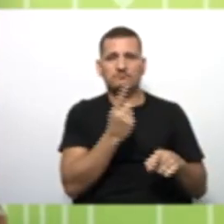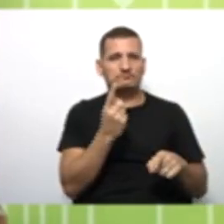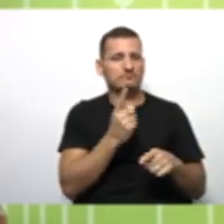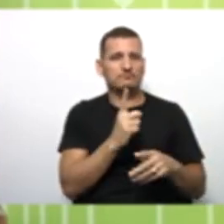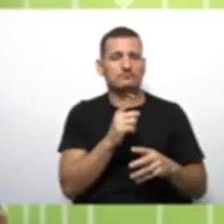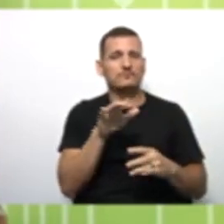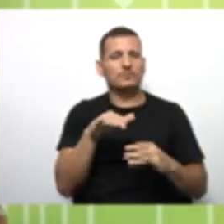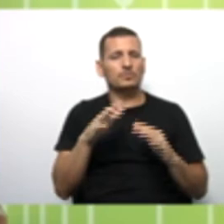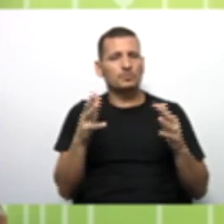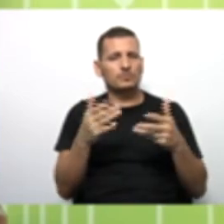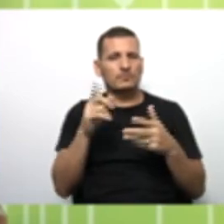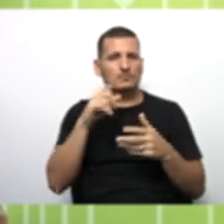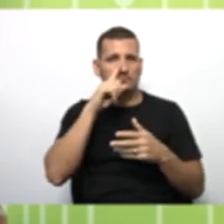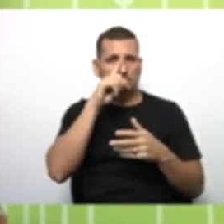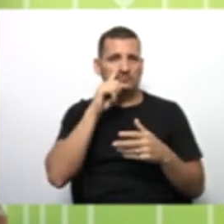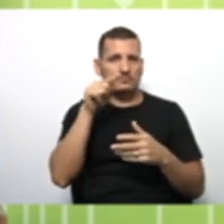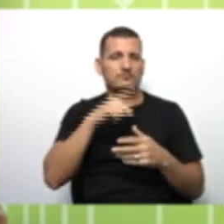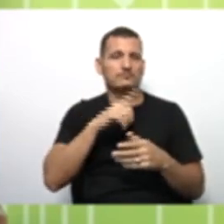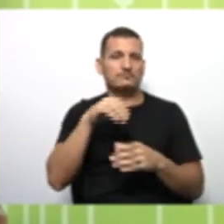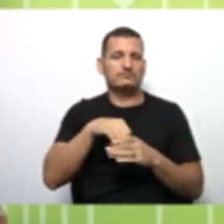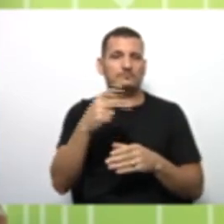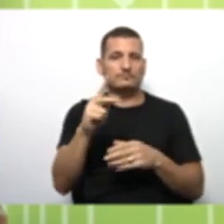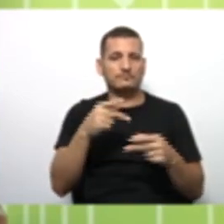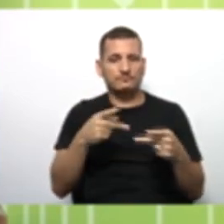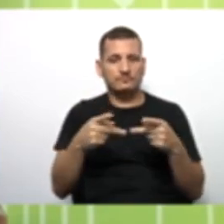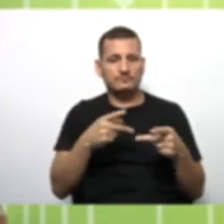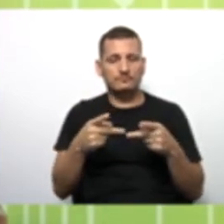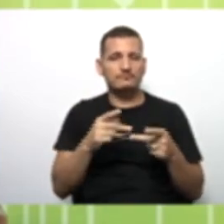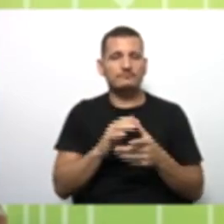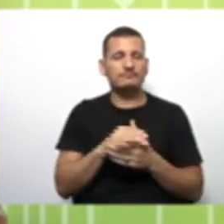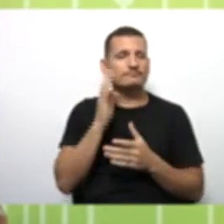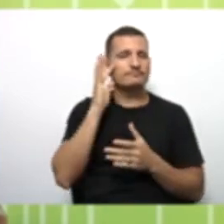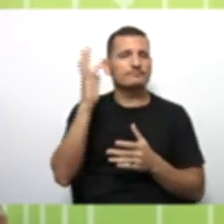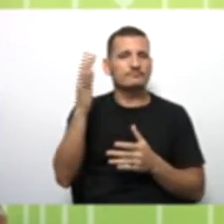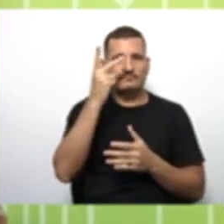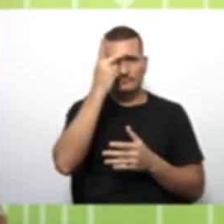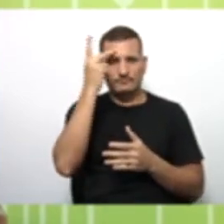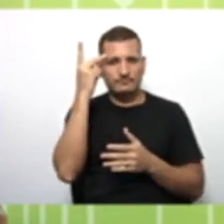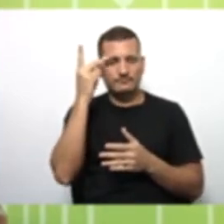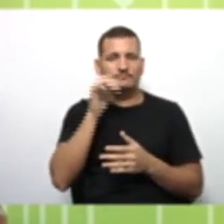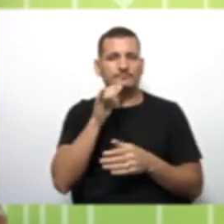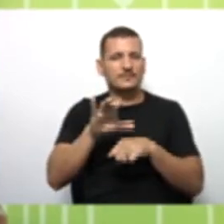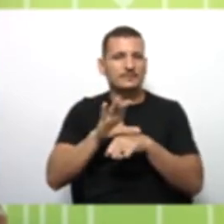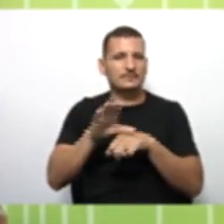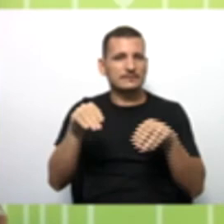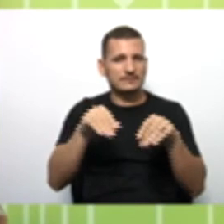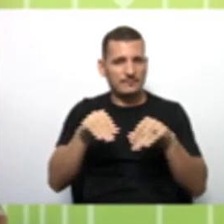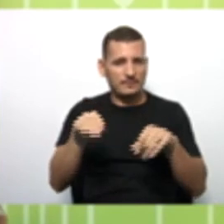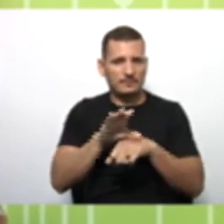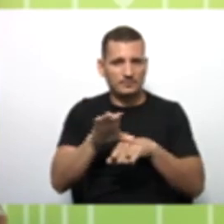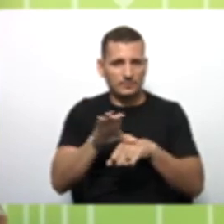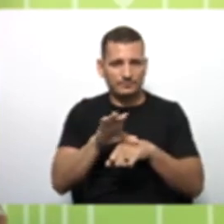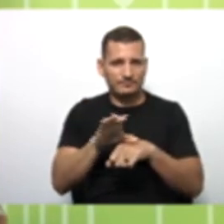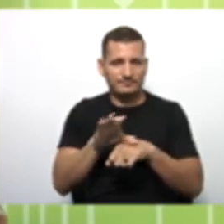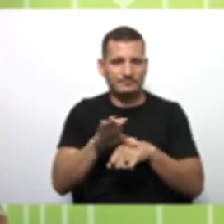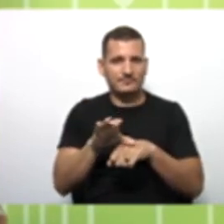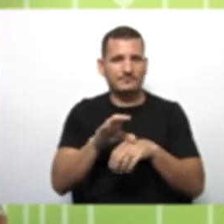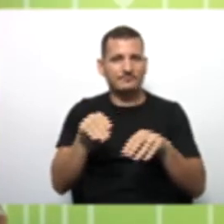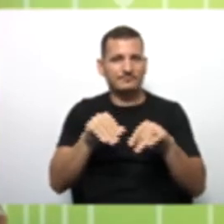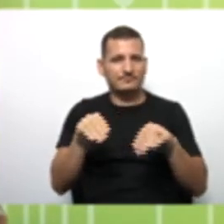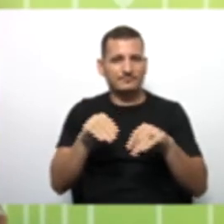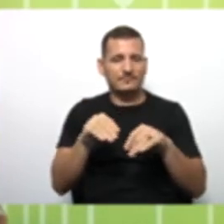pode ser algo simples. Encher o rio, eu vou lá e simplesmente vou ver lá na localidade algum outro prédio, ali